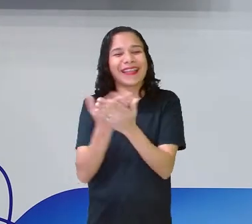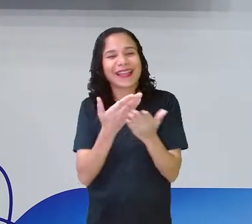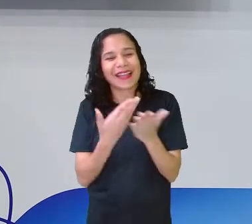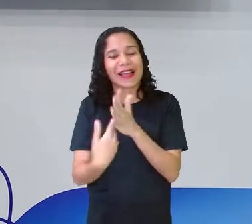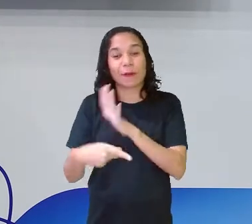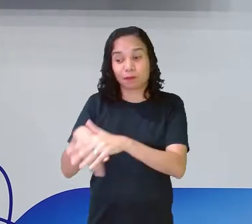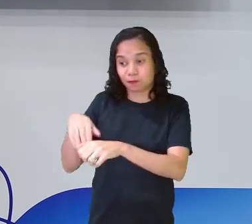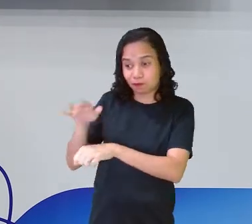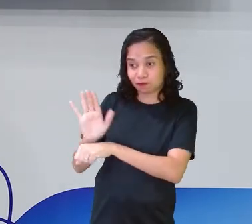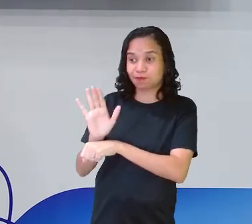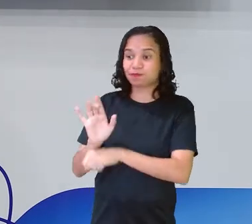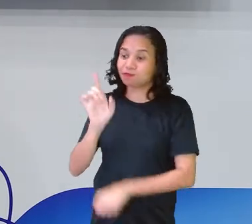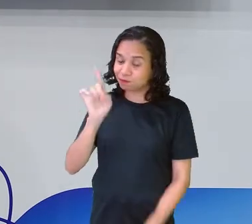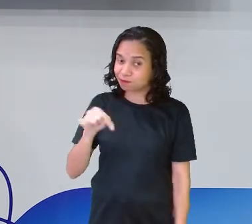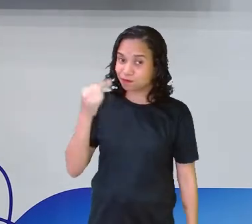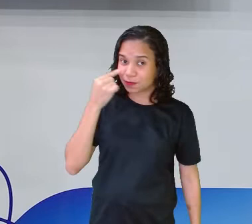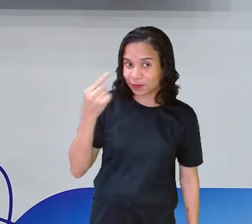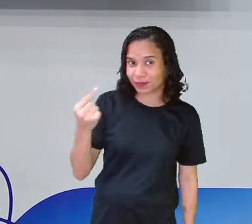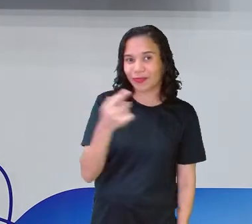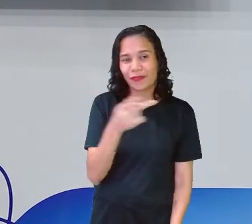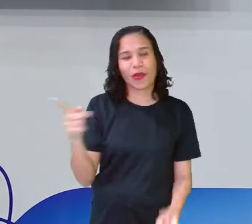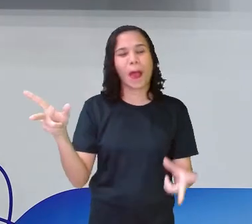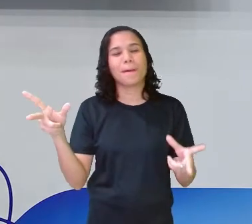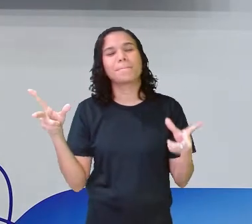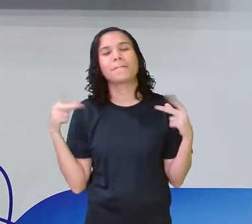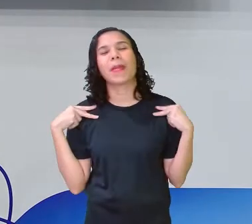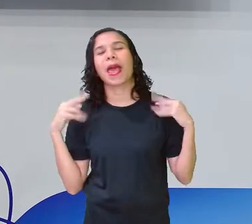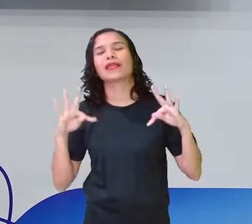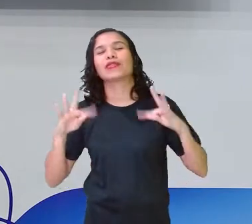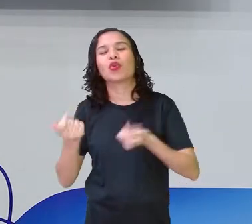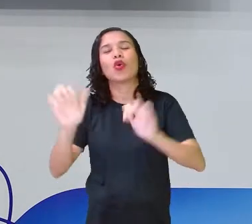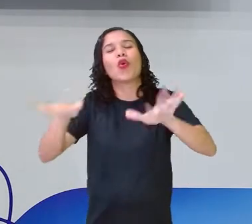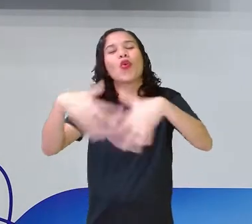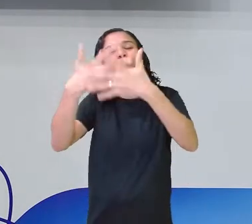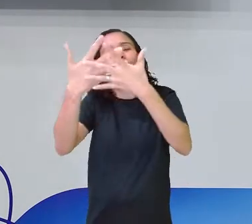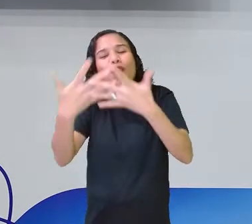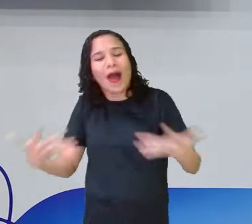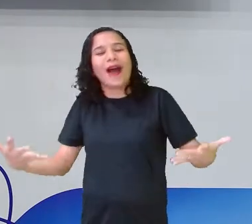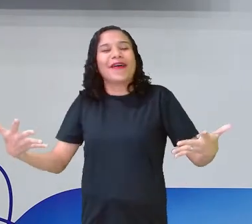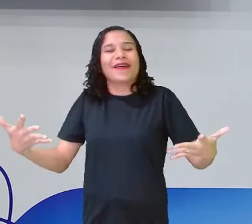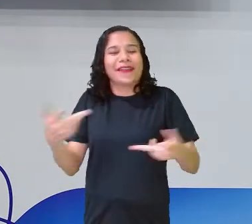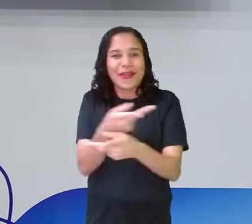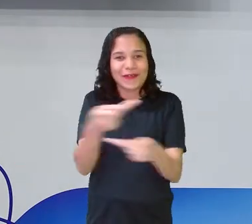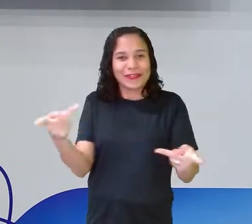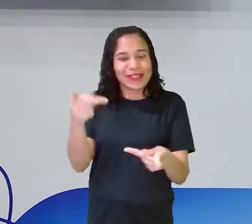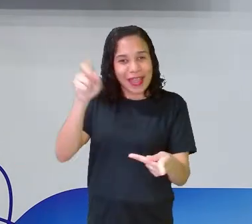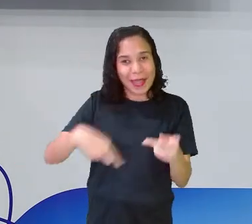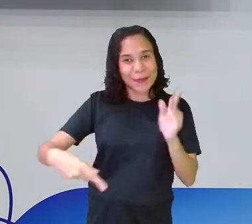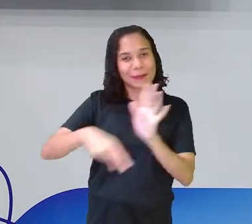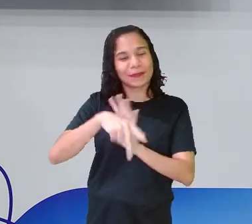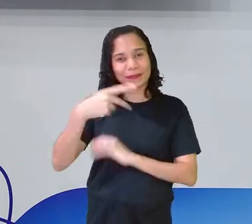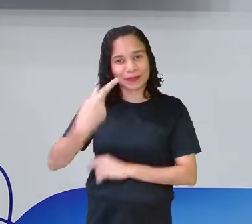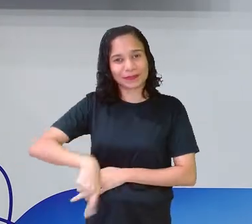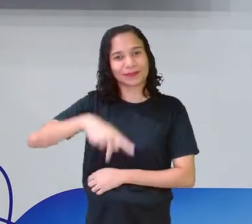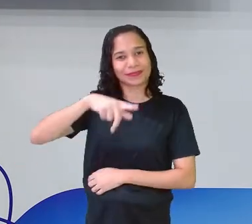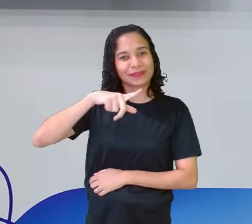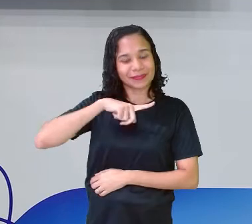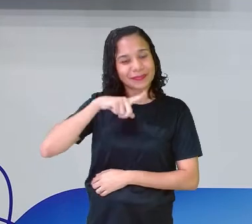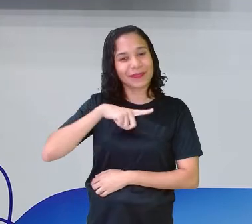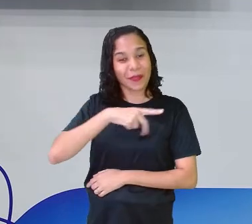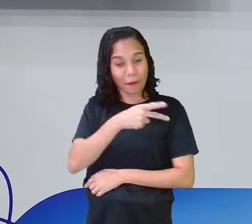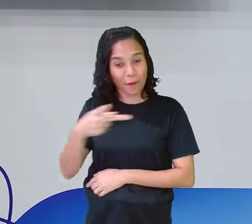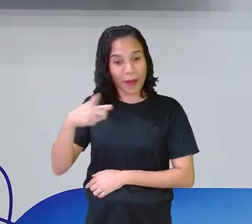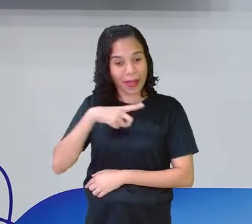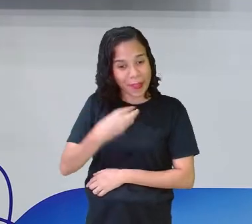à tarde, né? Vocês merecem todas as homenagens, porque vocês fazem a rede. São vocês que